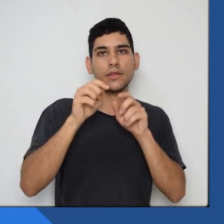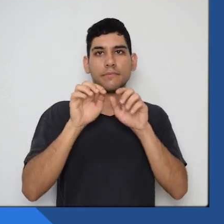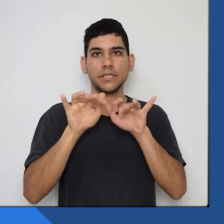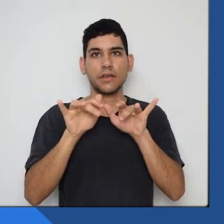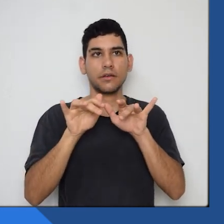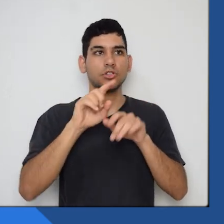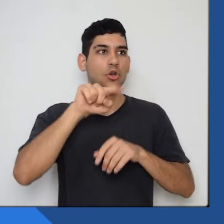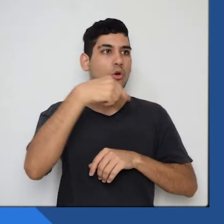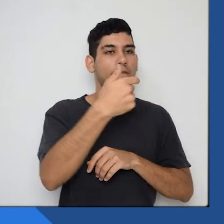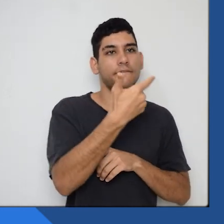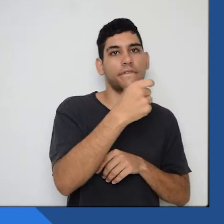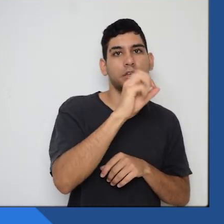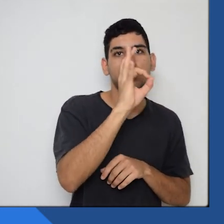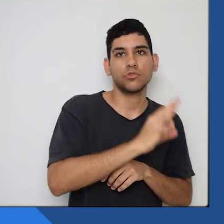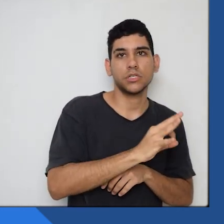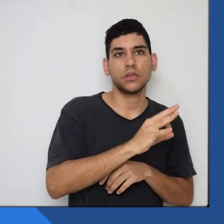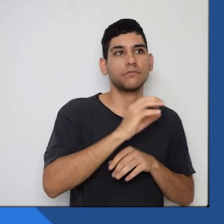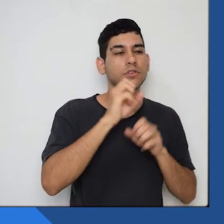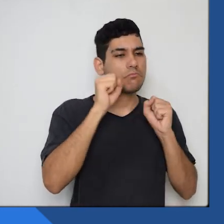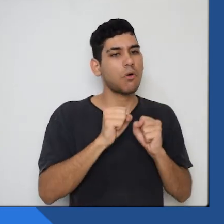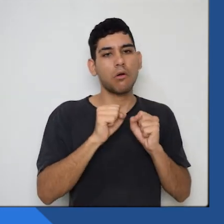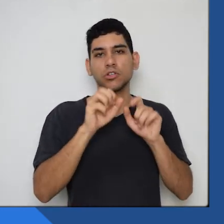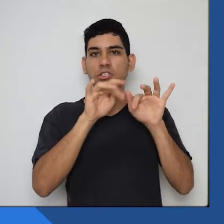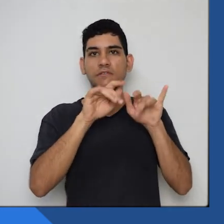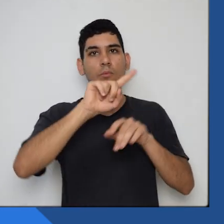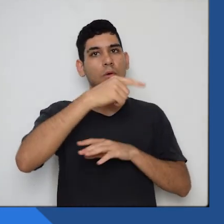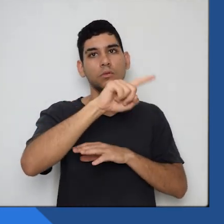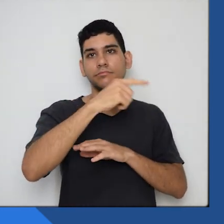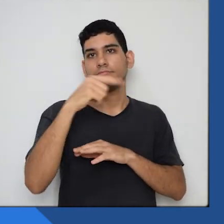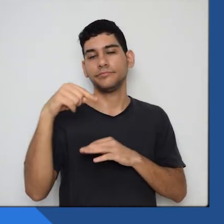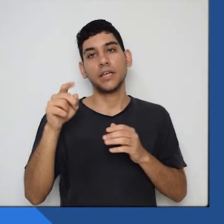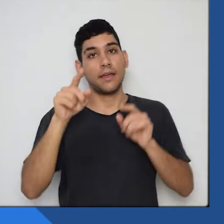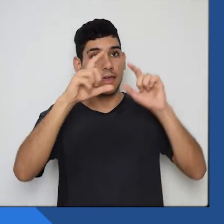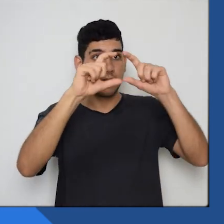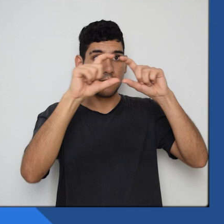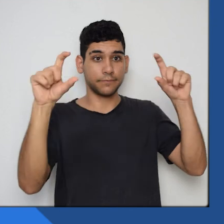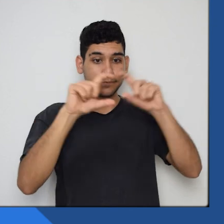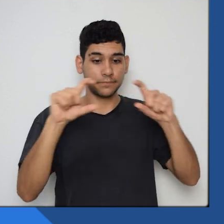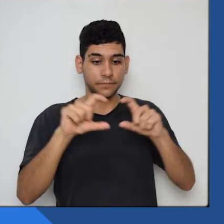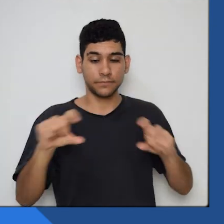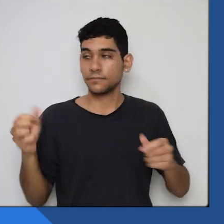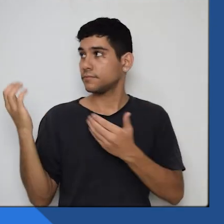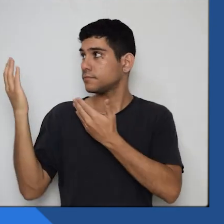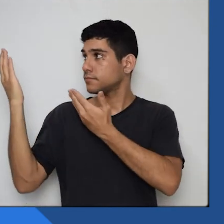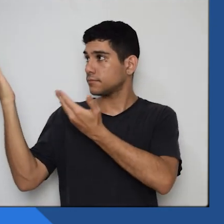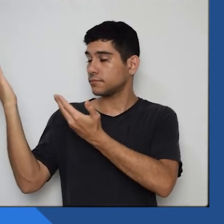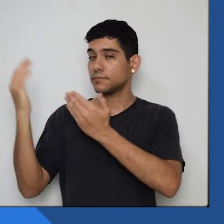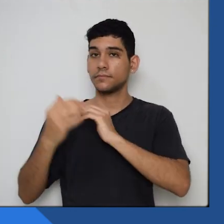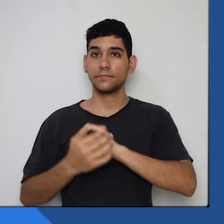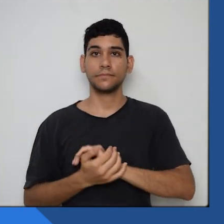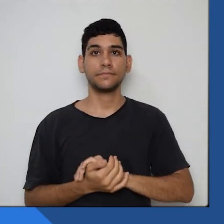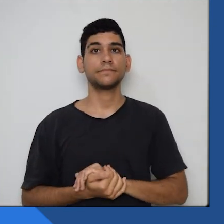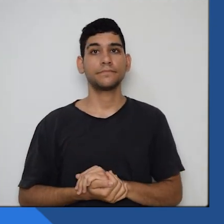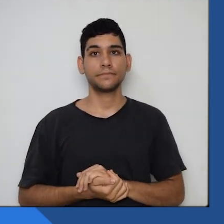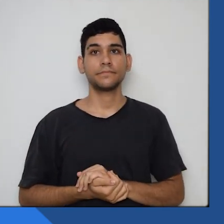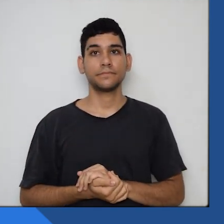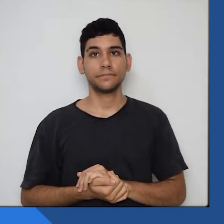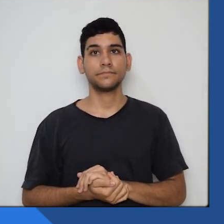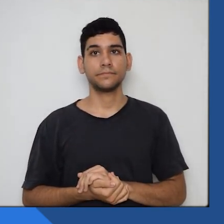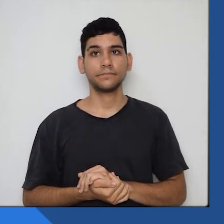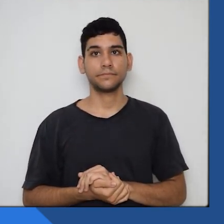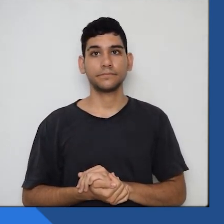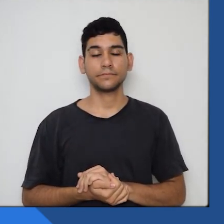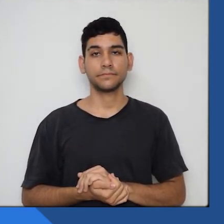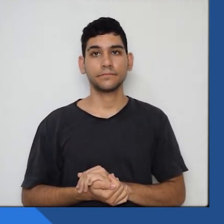80%, outra mensagem. Se ele atingiu 20%, você pode escrever uma outra mensagem. É aqui nesse campo que a